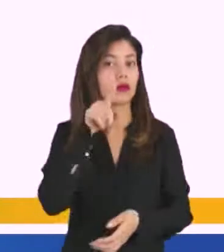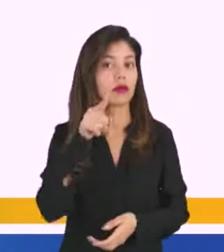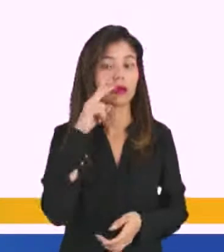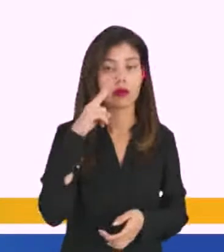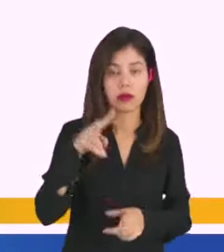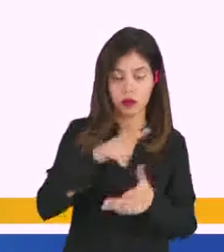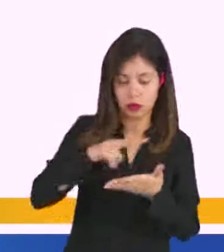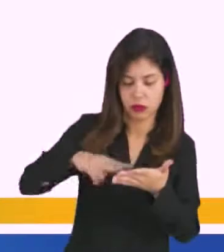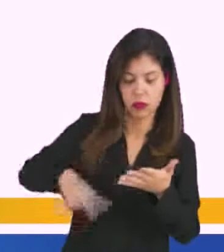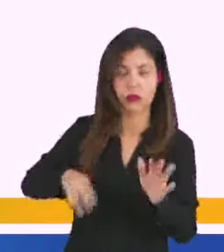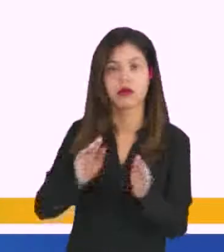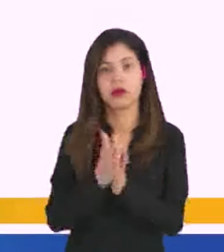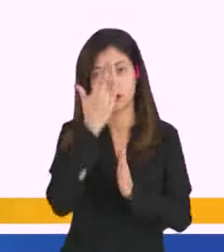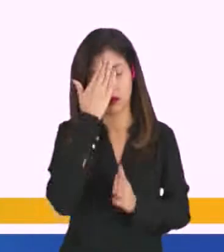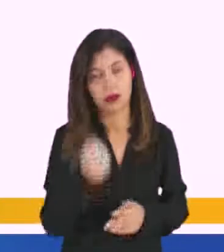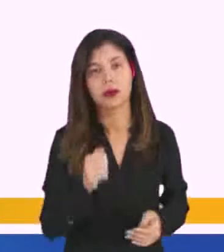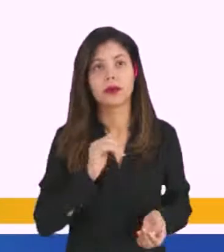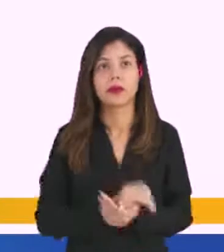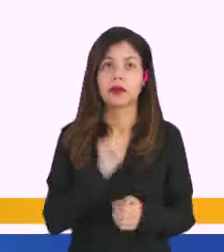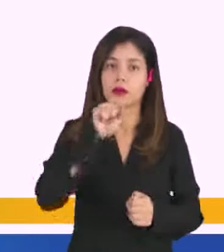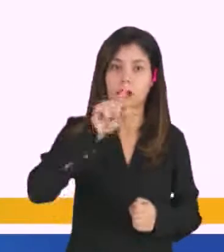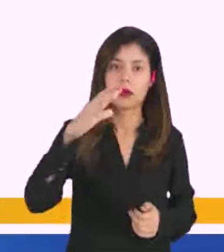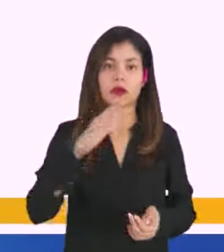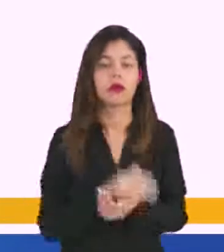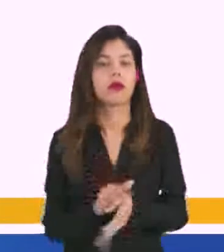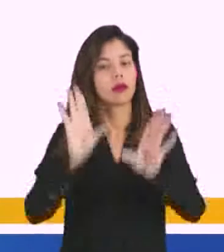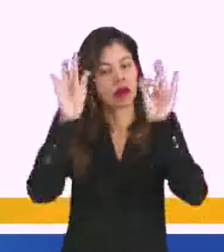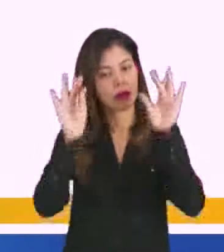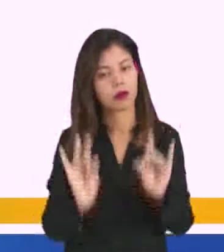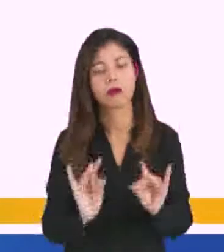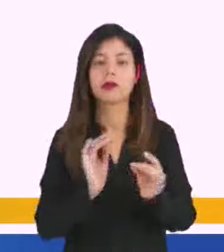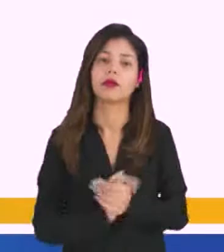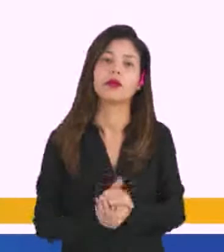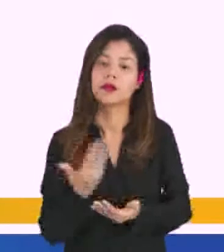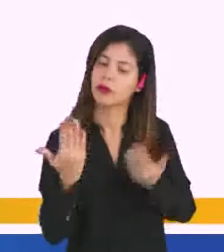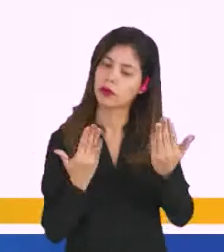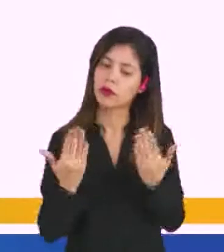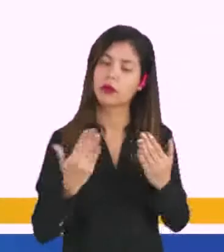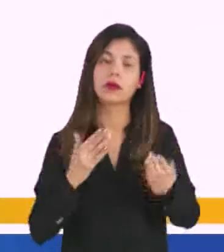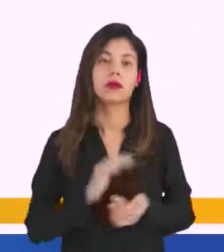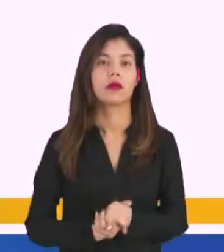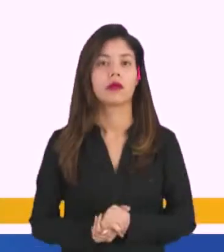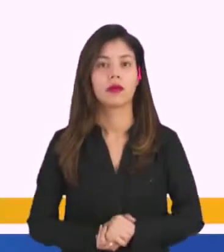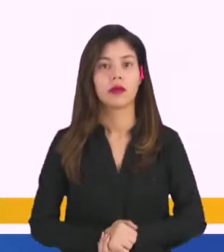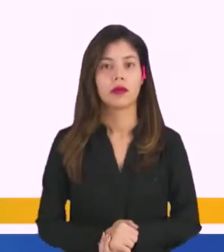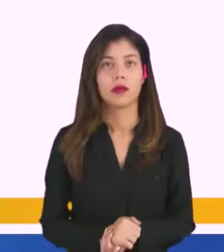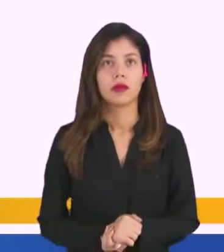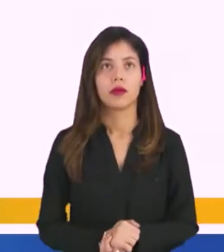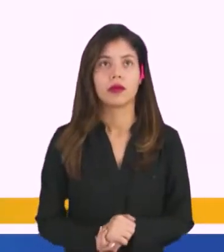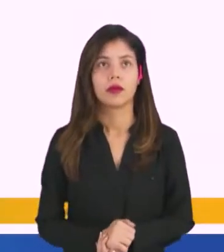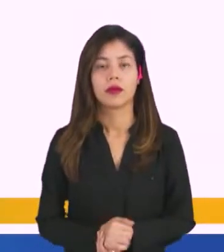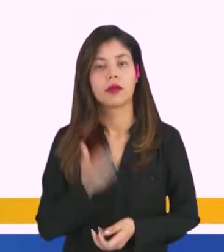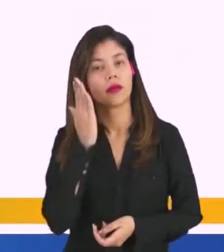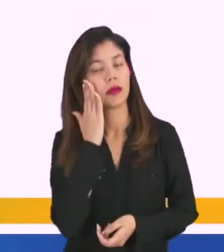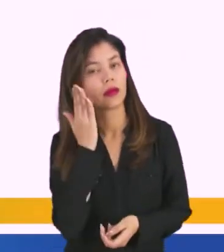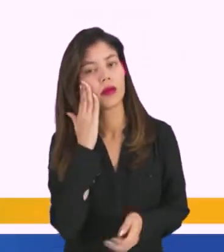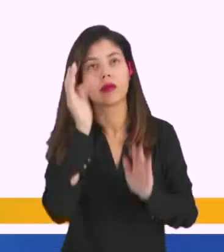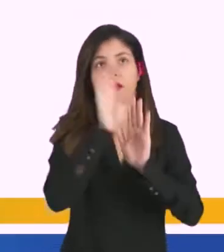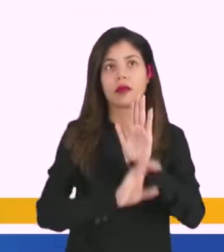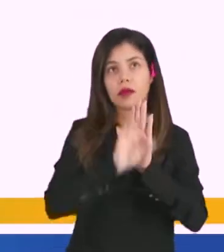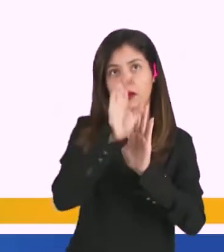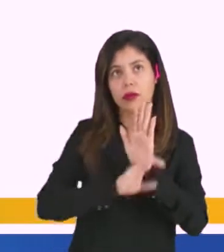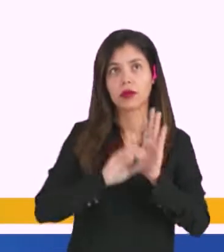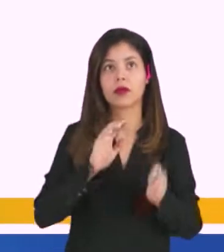gráficos, saibamos determinar e classificar essas variáveis relacionadas. Então vamos entender o conceito